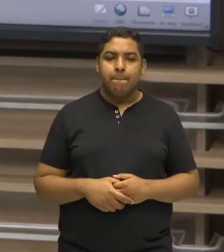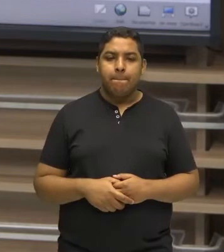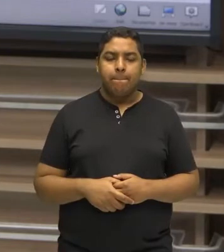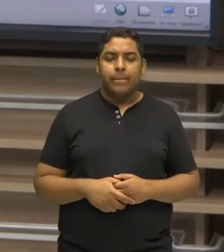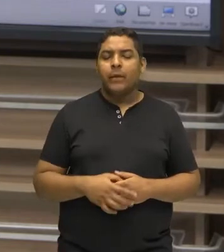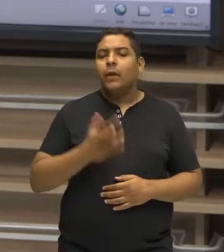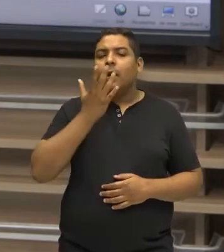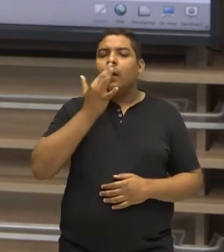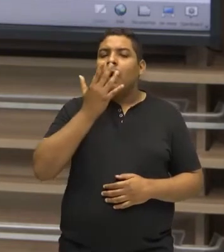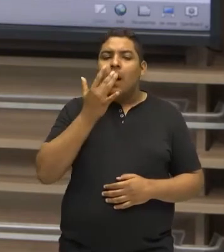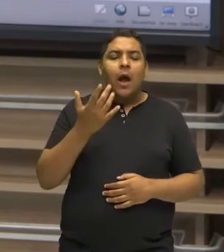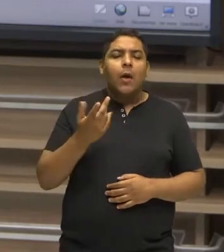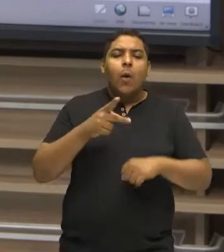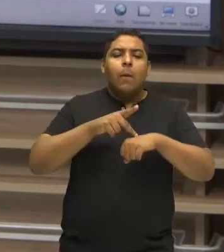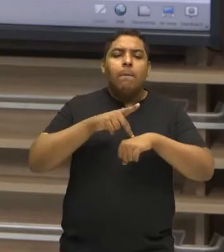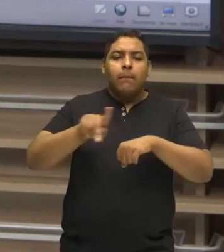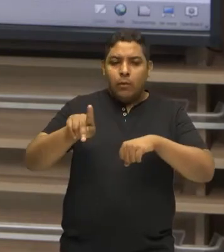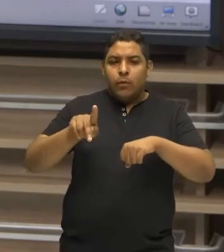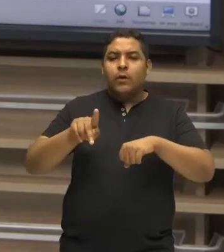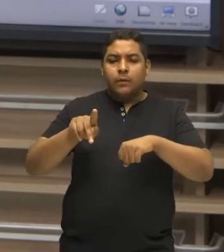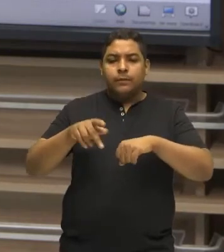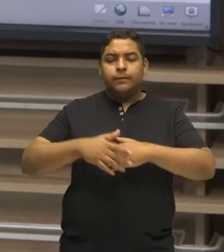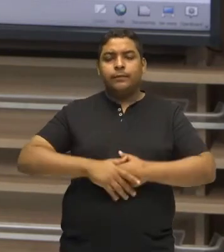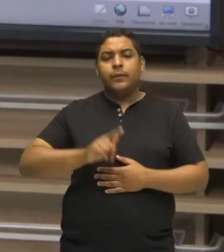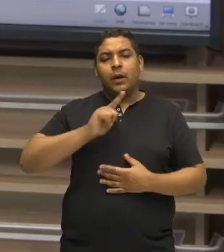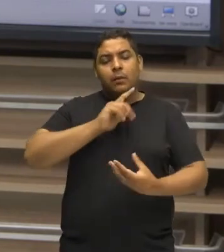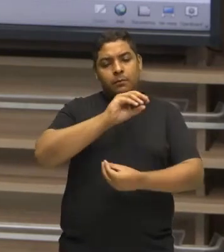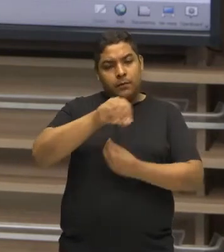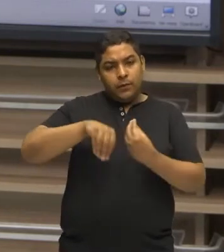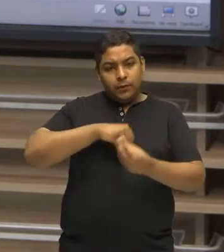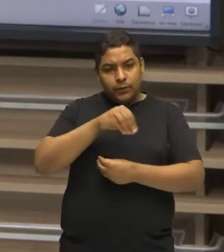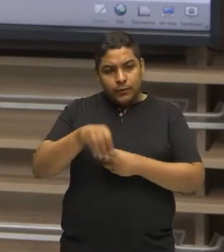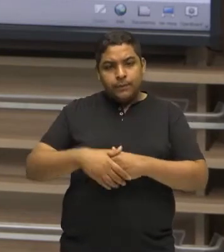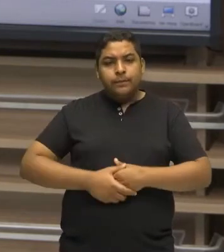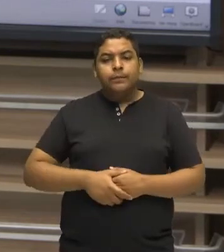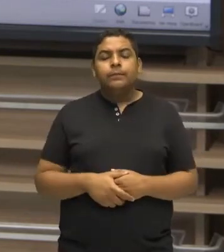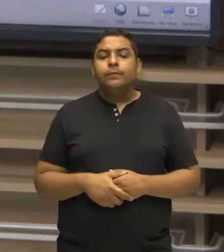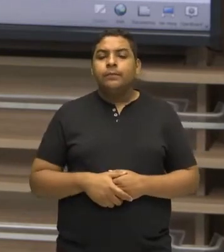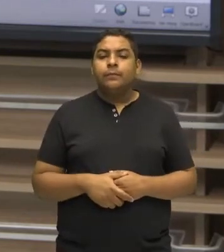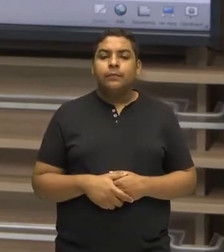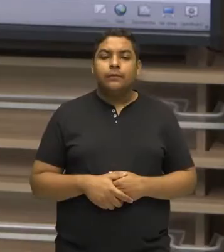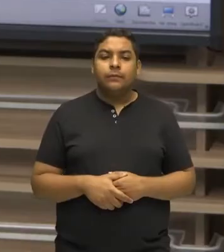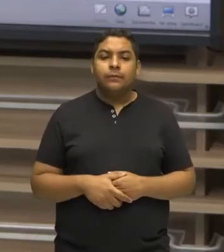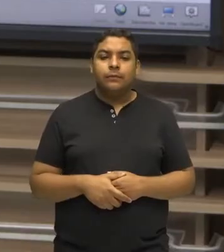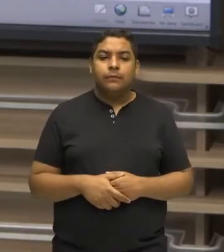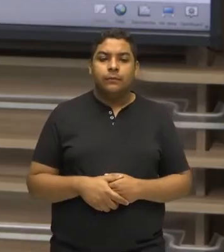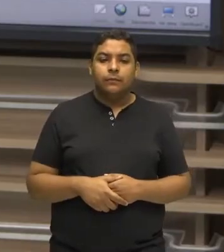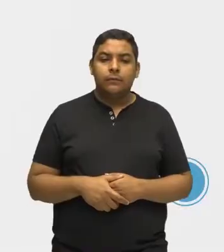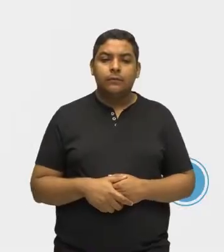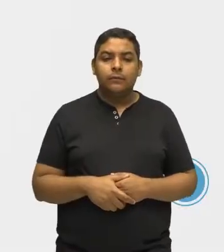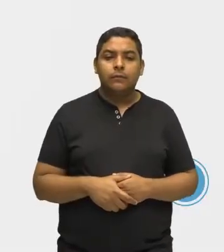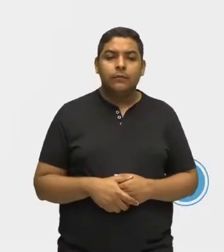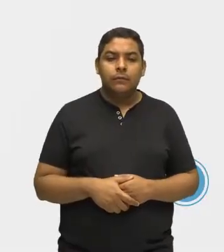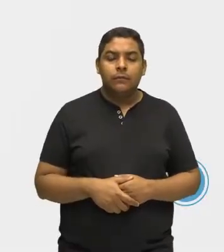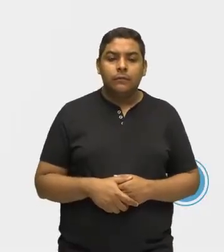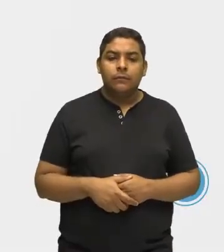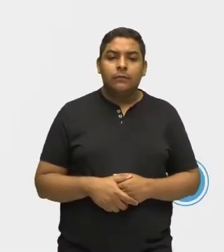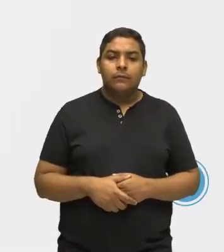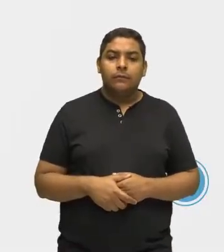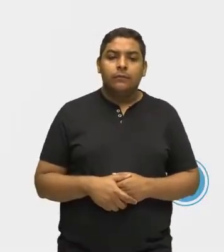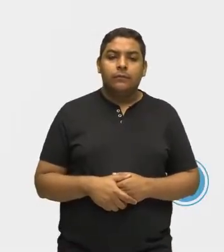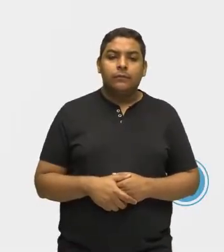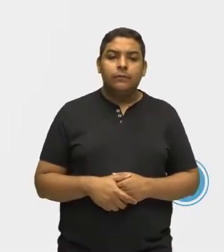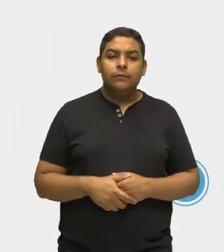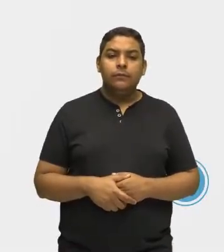exemplo, vermelho, e faz essas misturas. E também a cor, ela tem temperatura. O que vem ser a